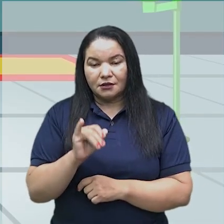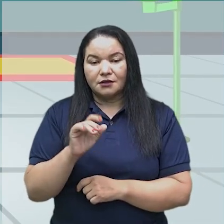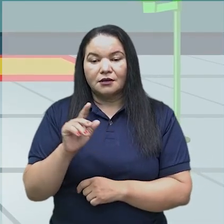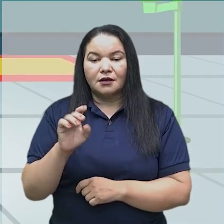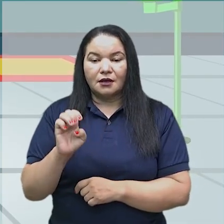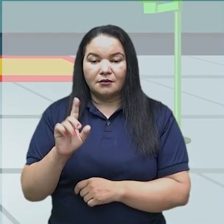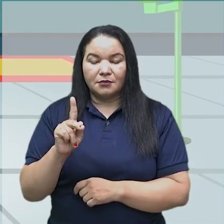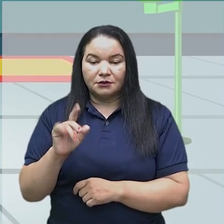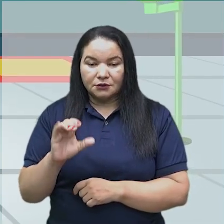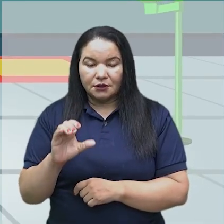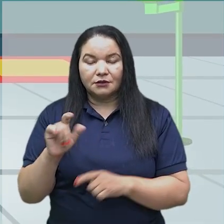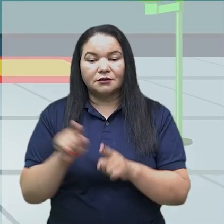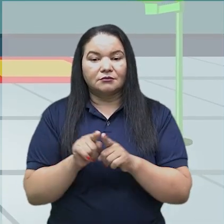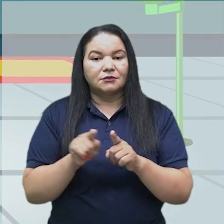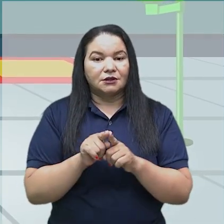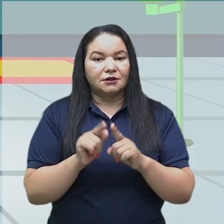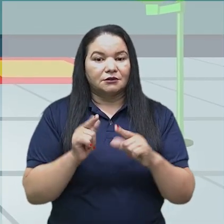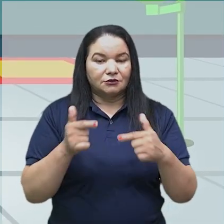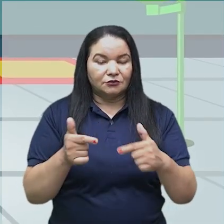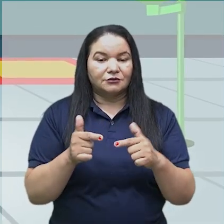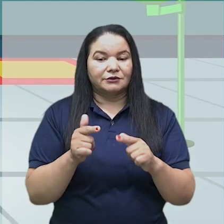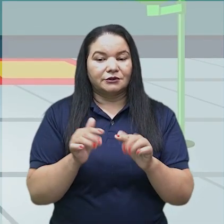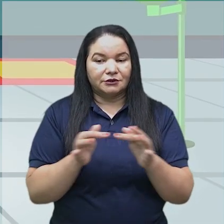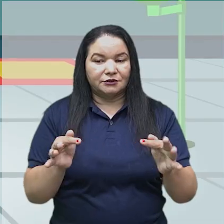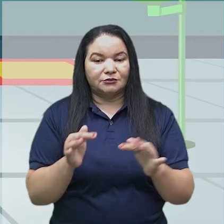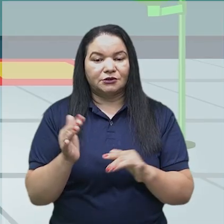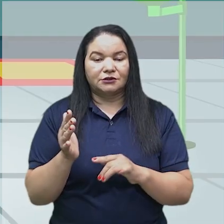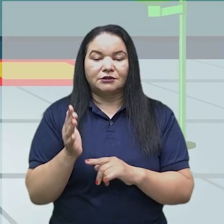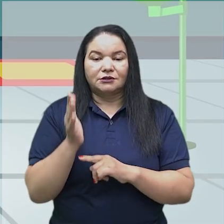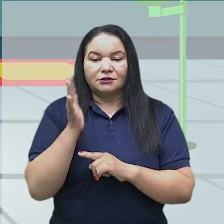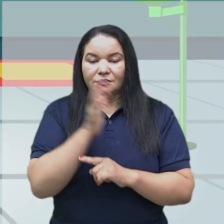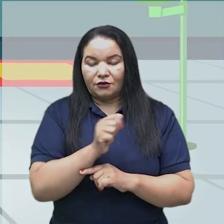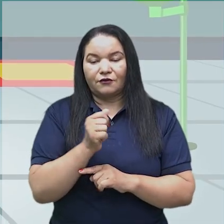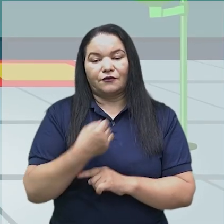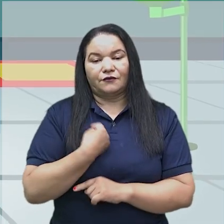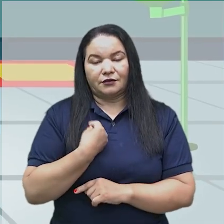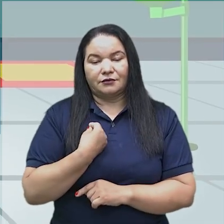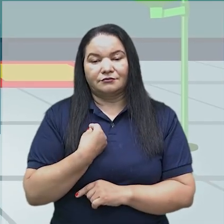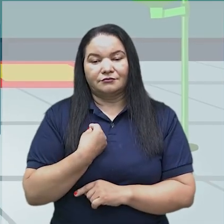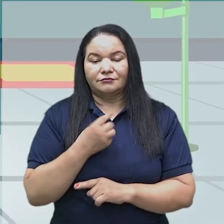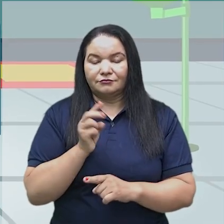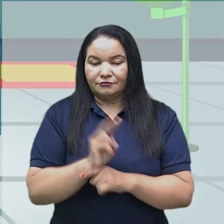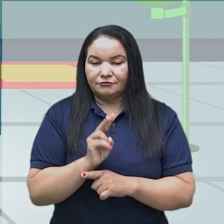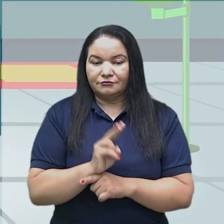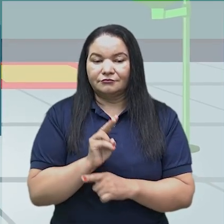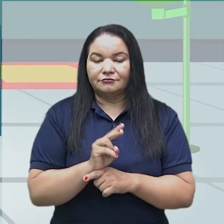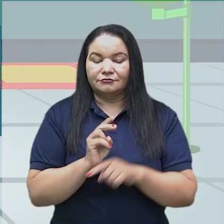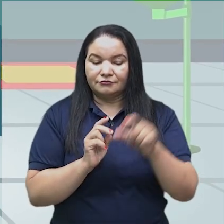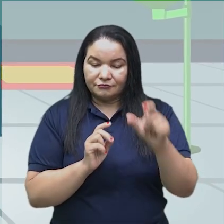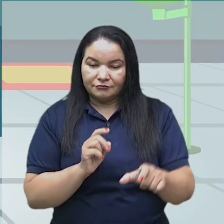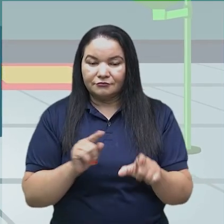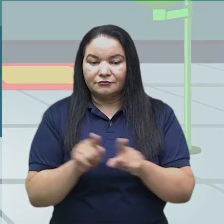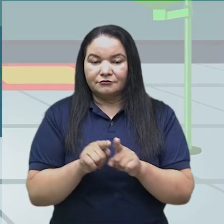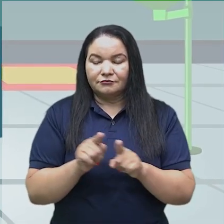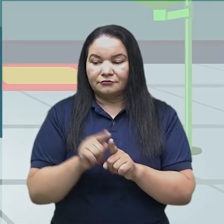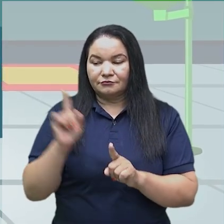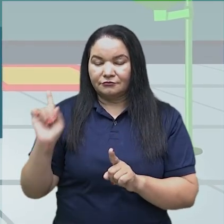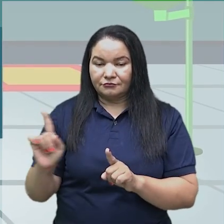uma atitude simples que salva vidas. Proteja-se. Proteja quem está ao seu